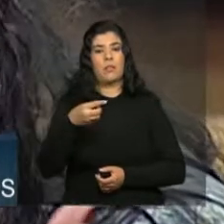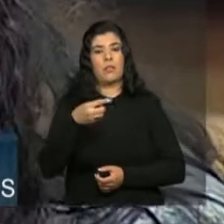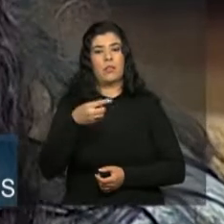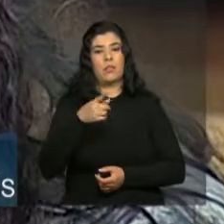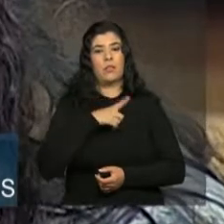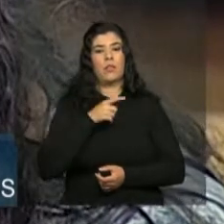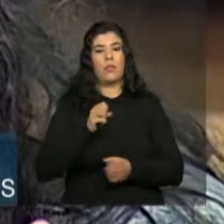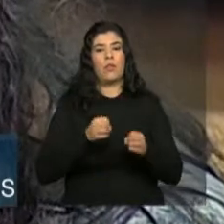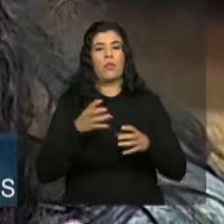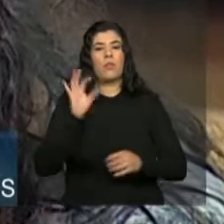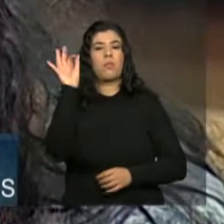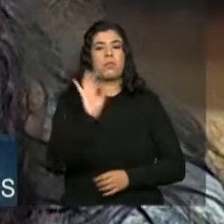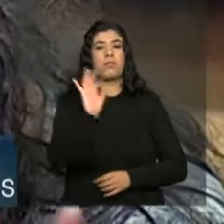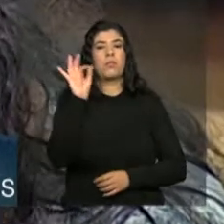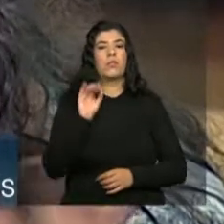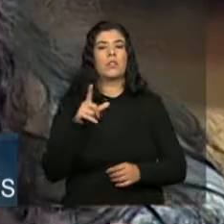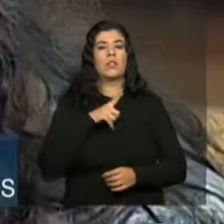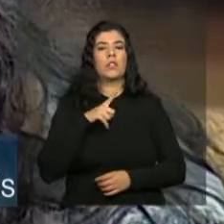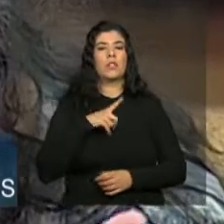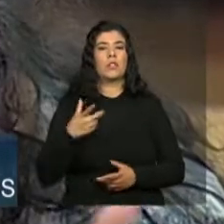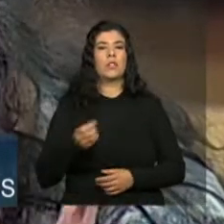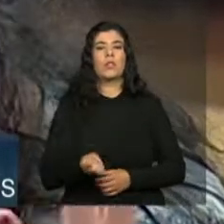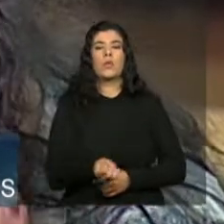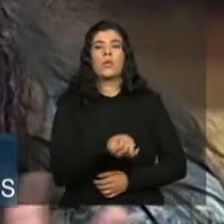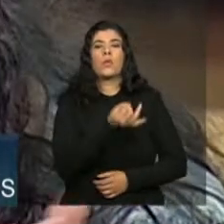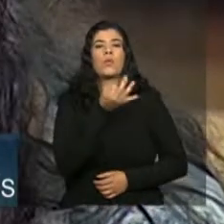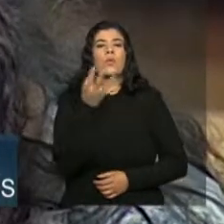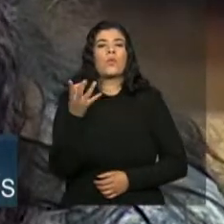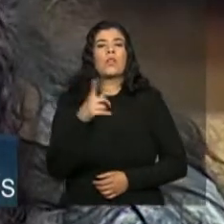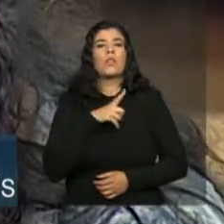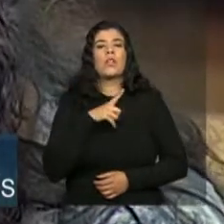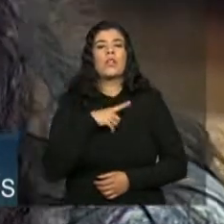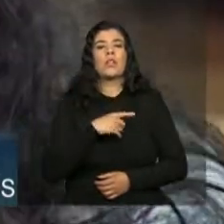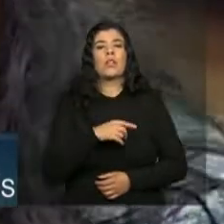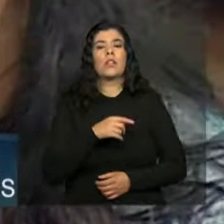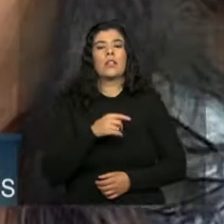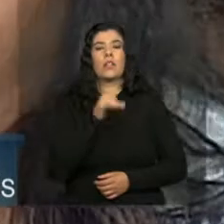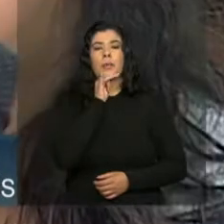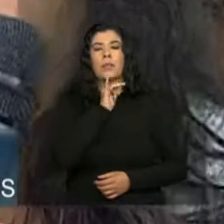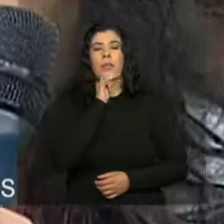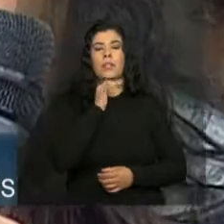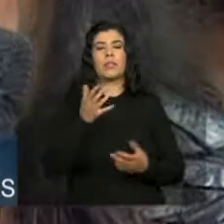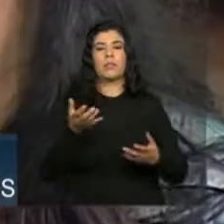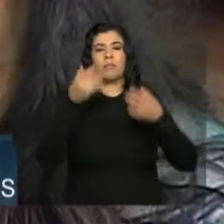tamanho desse mercado atualmente qual que é o gasto aí porque